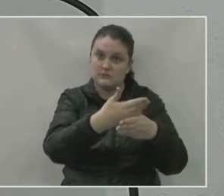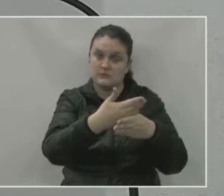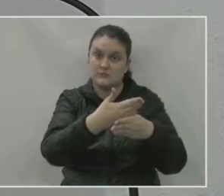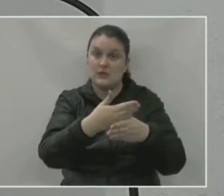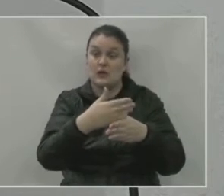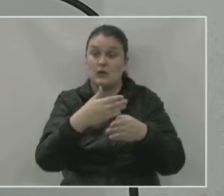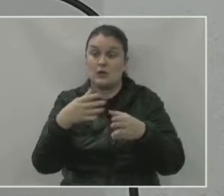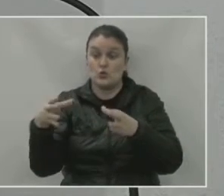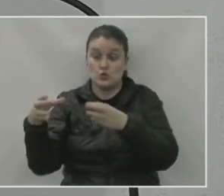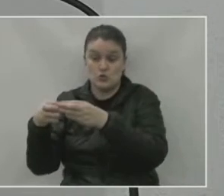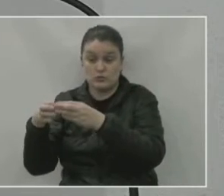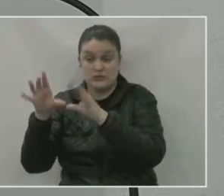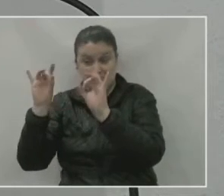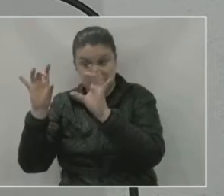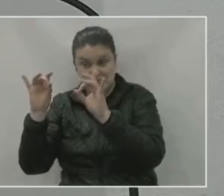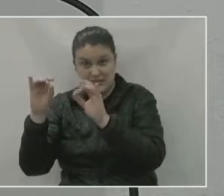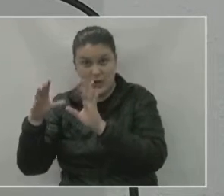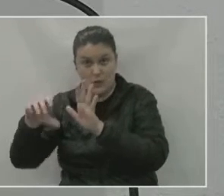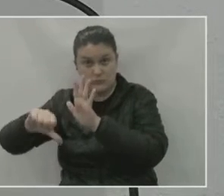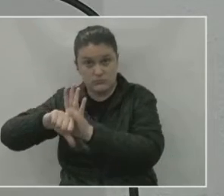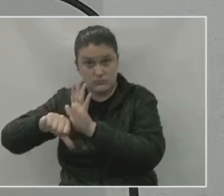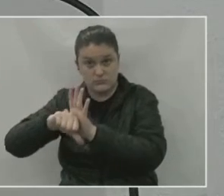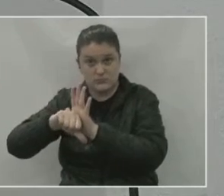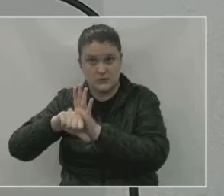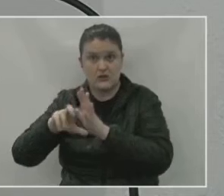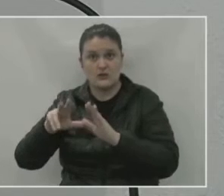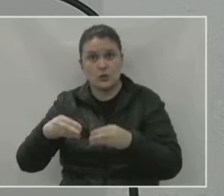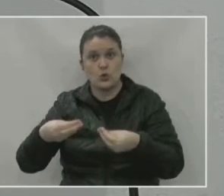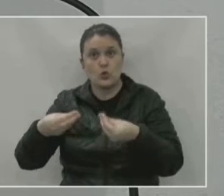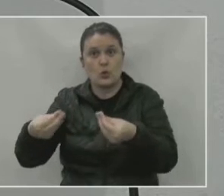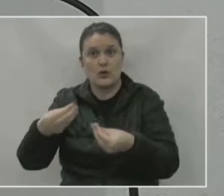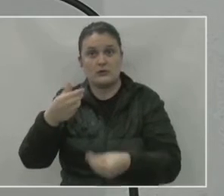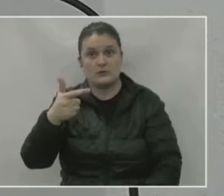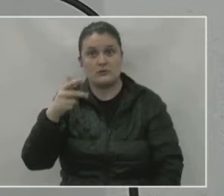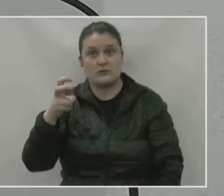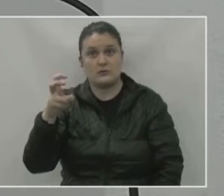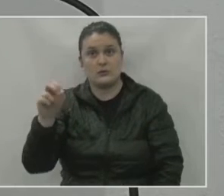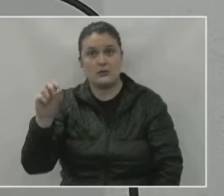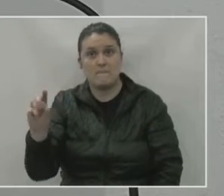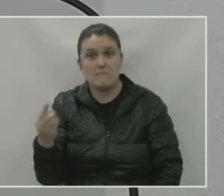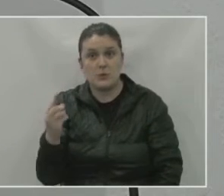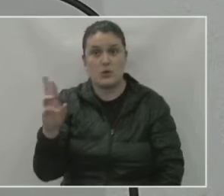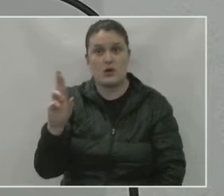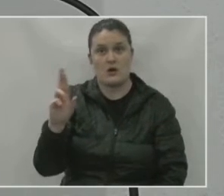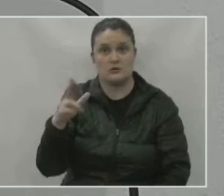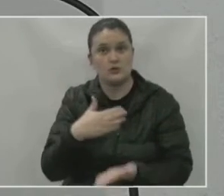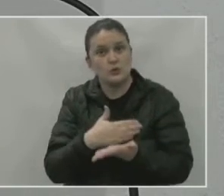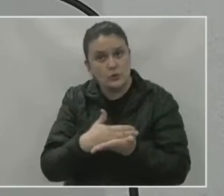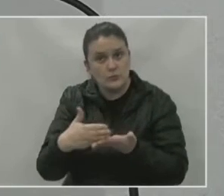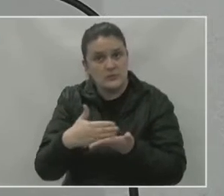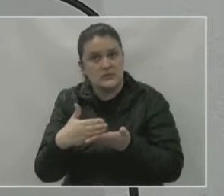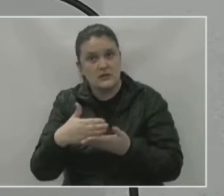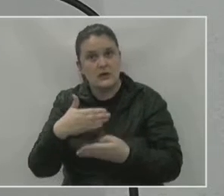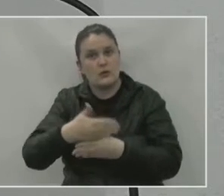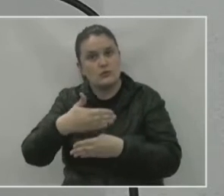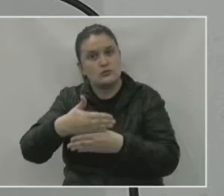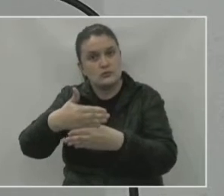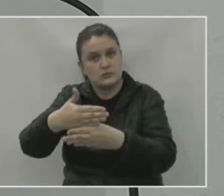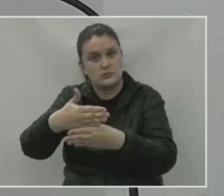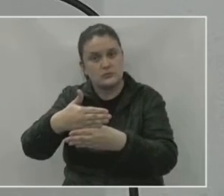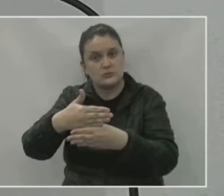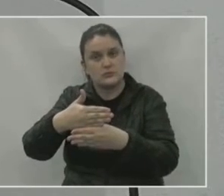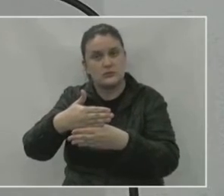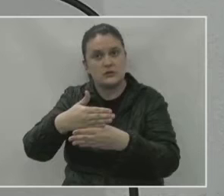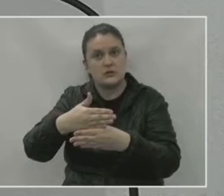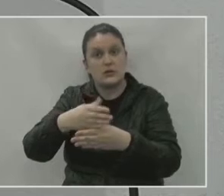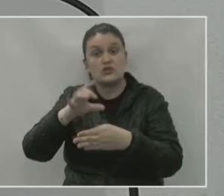Especial Criminal se dispôs a doar R$250 mil para nós fazermos essa ampliação, que